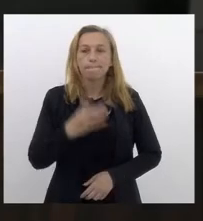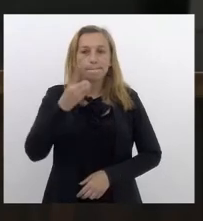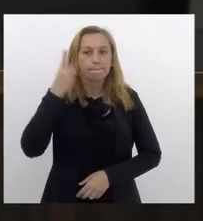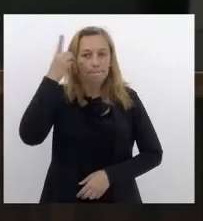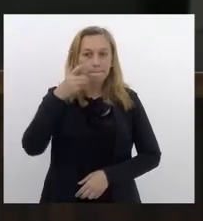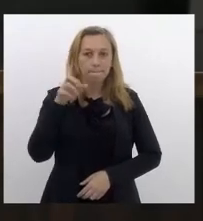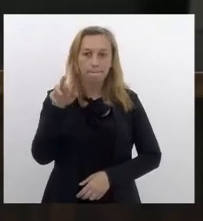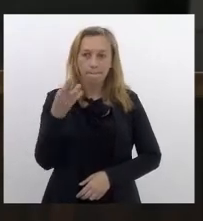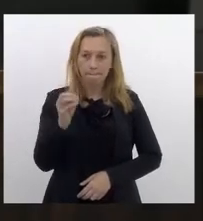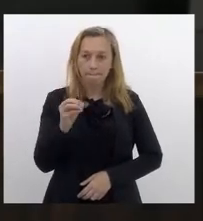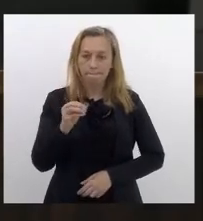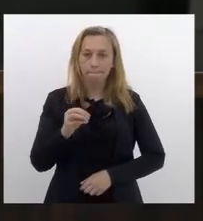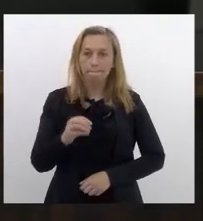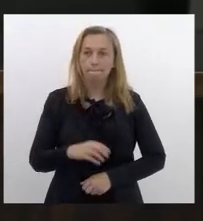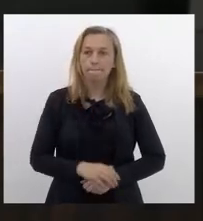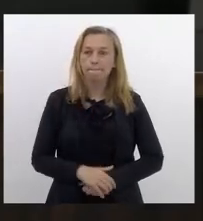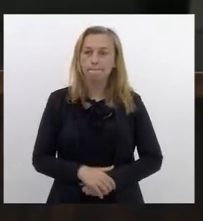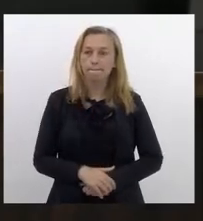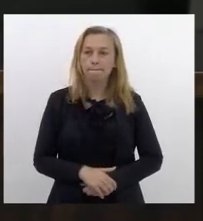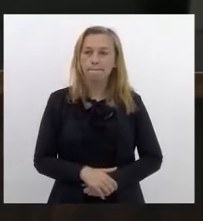deputado Eurico Júnior.